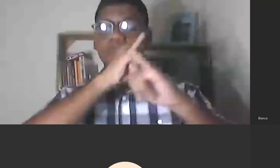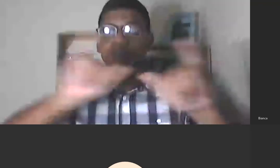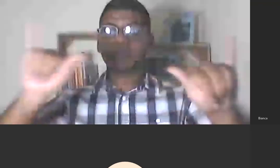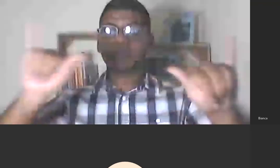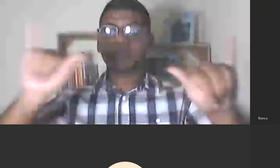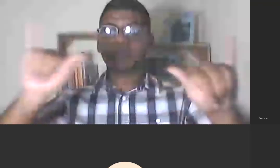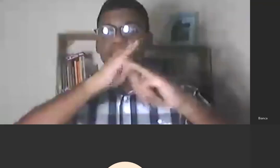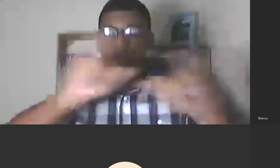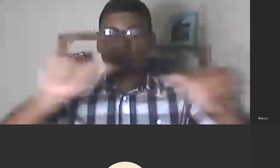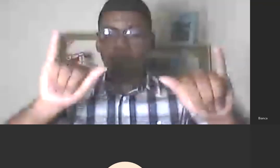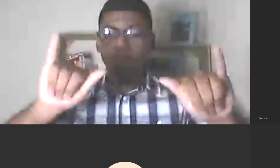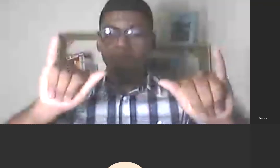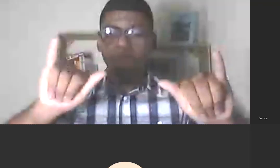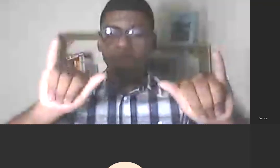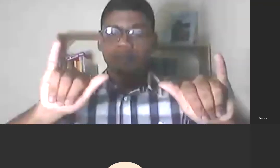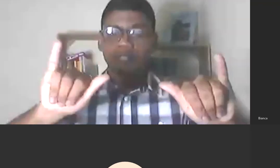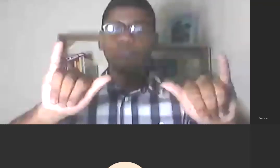mundo